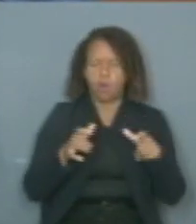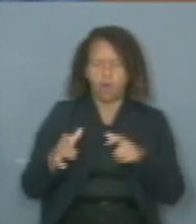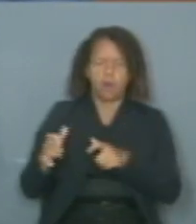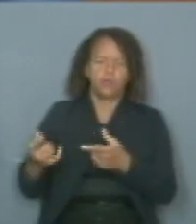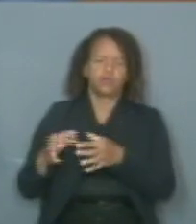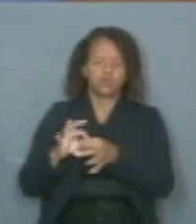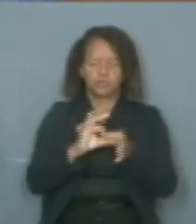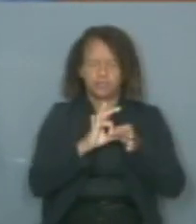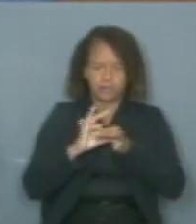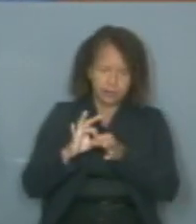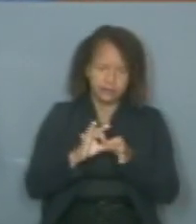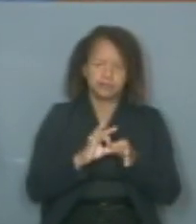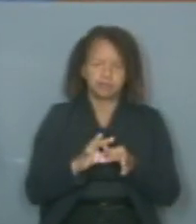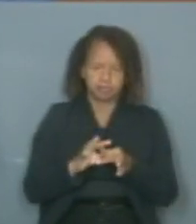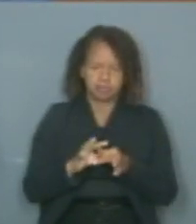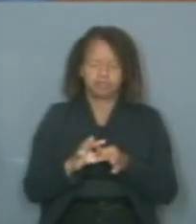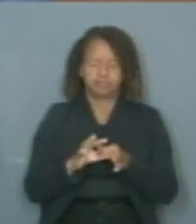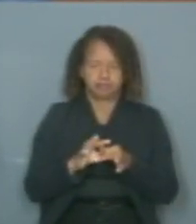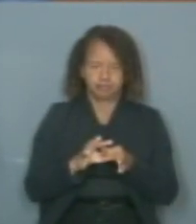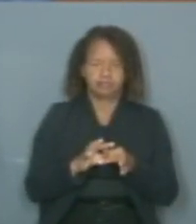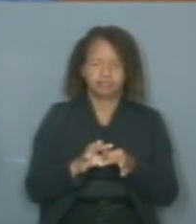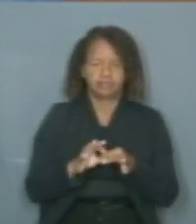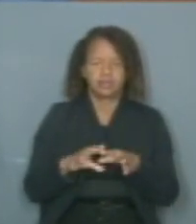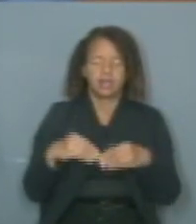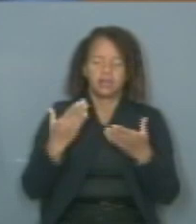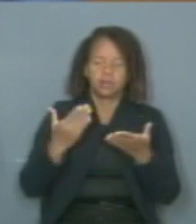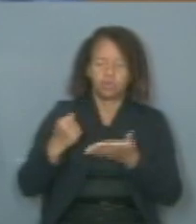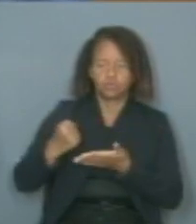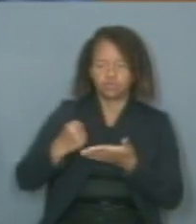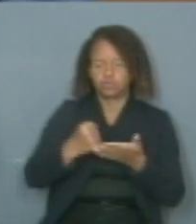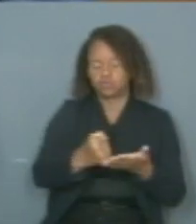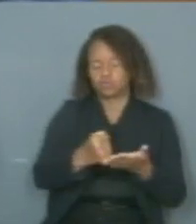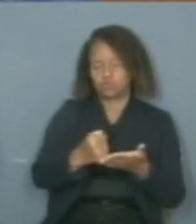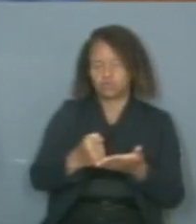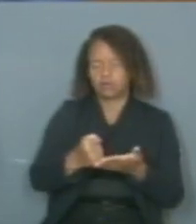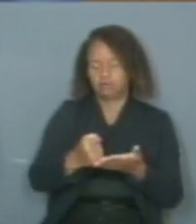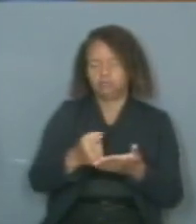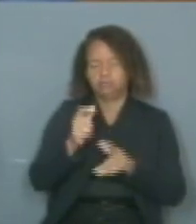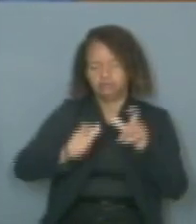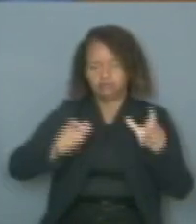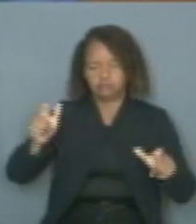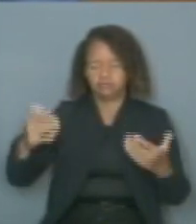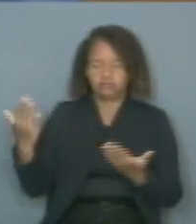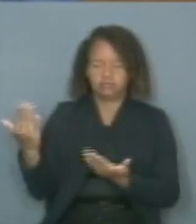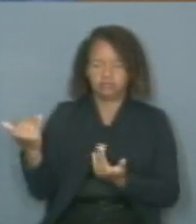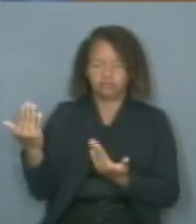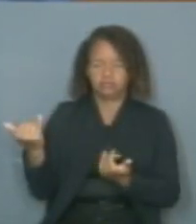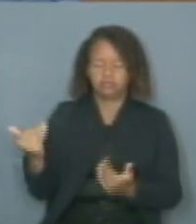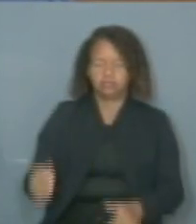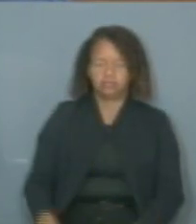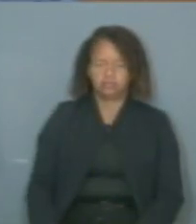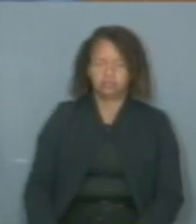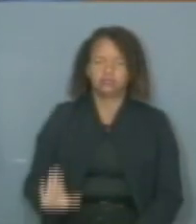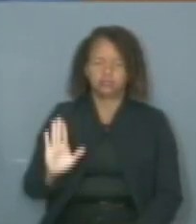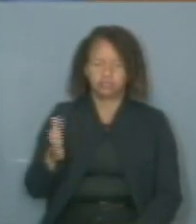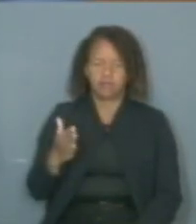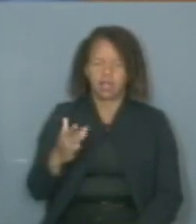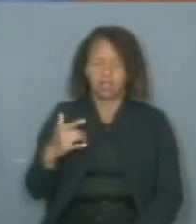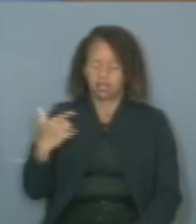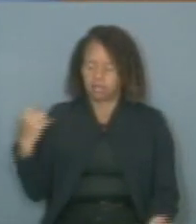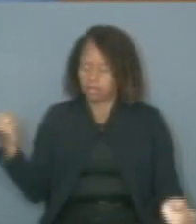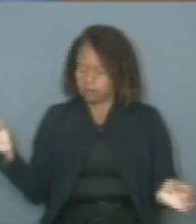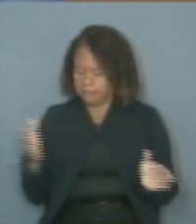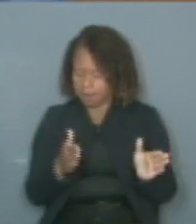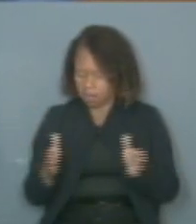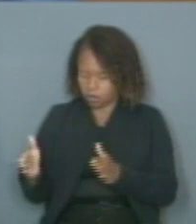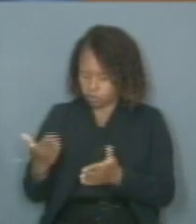se unindo para que possa realmente dar um benefício, dar um suporte para esses jovens que já saíram do seu